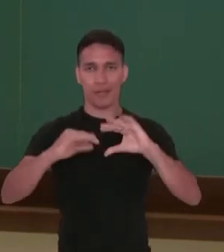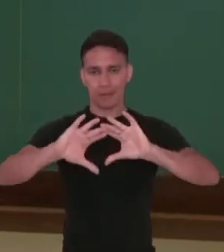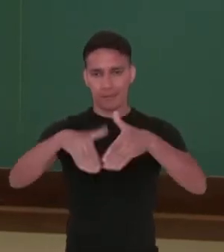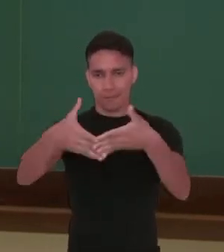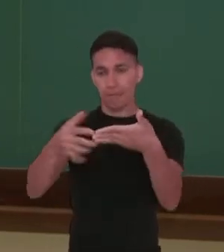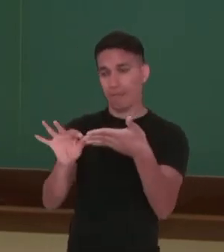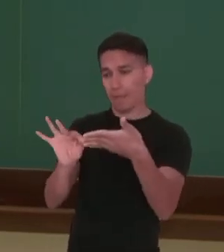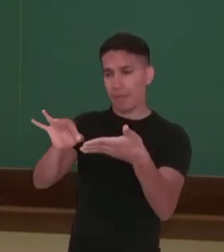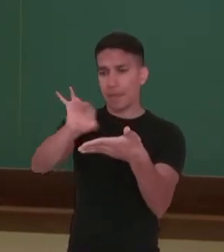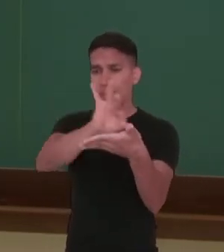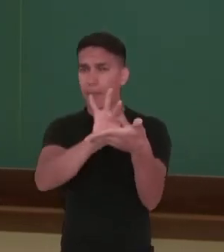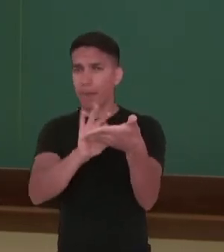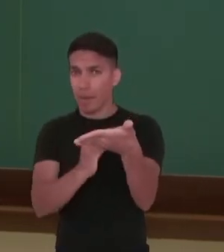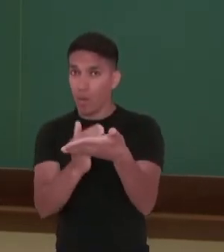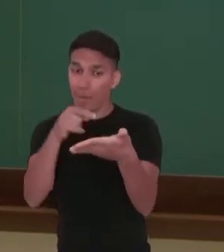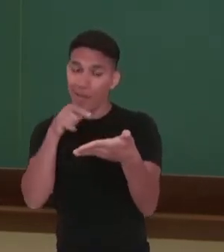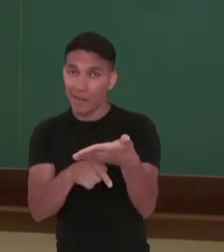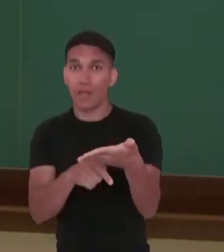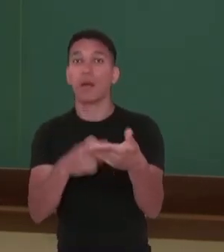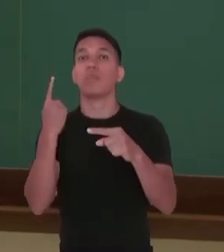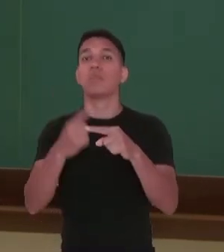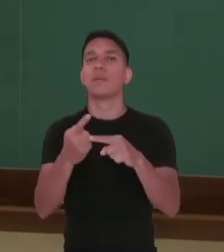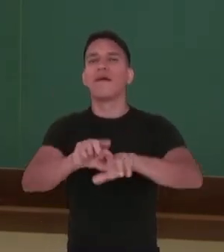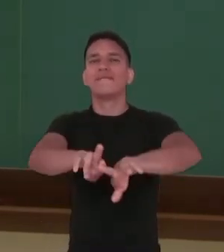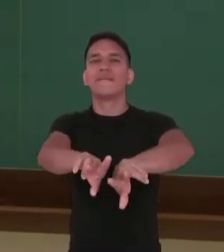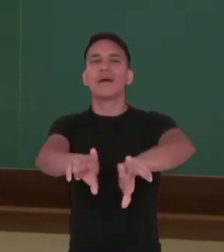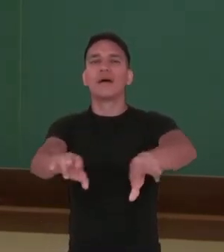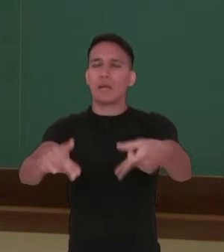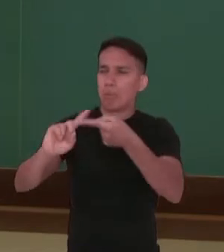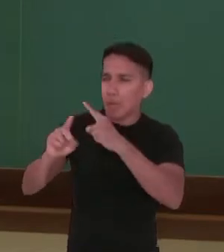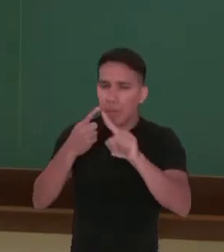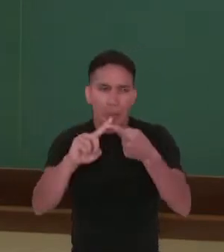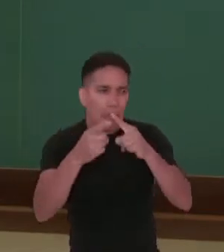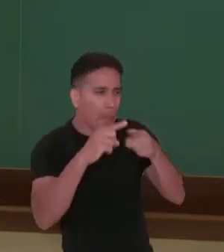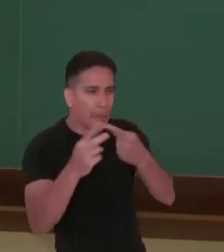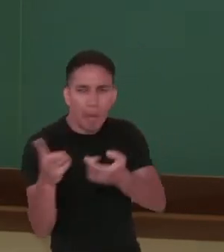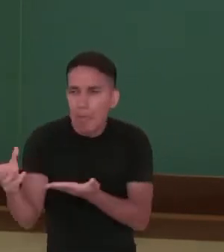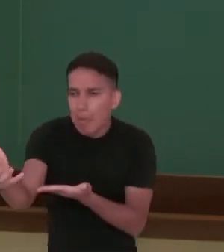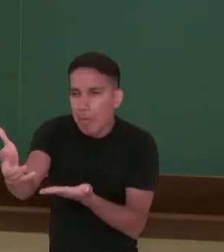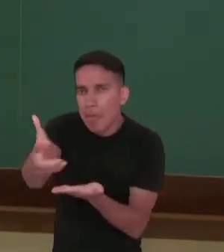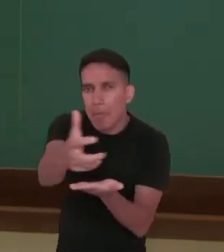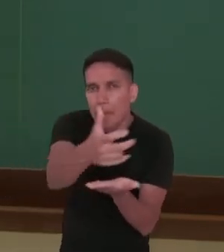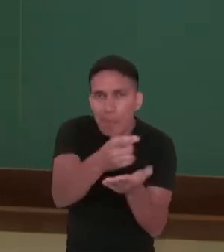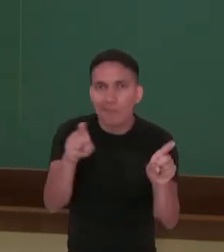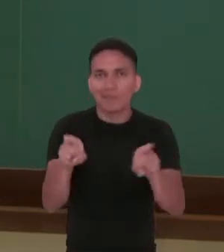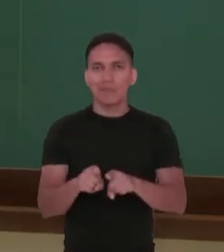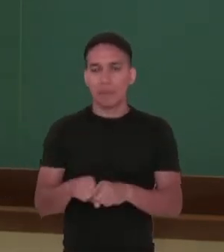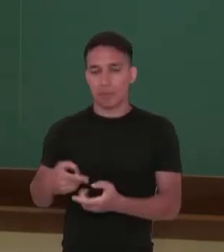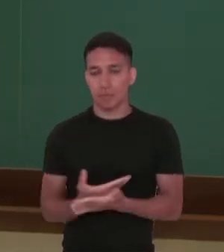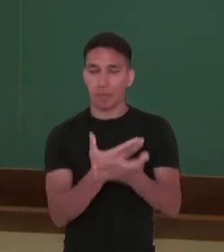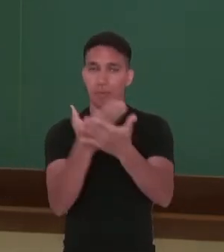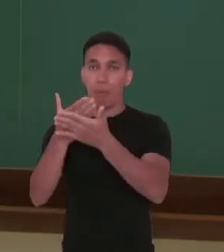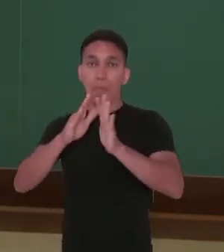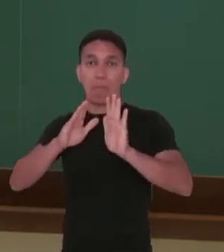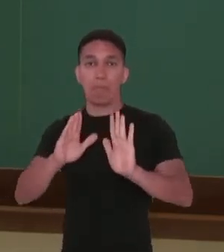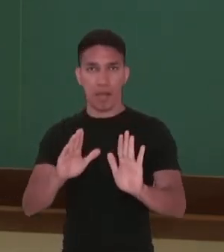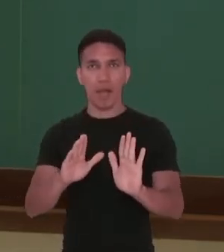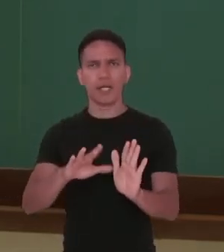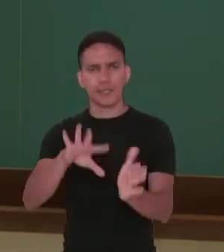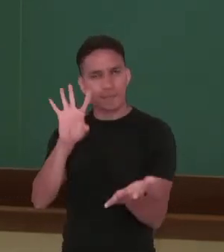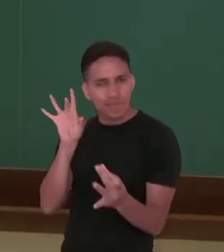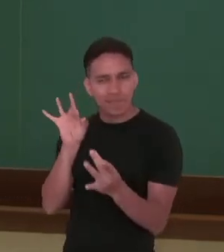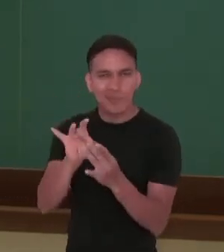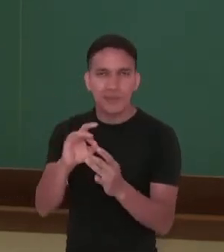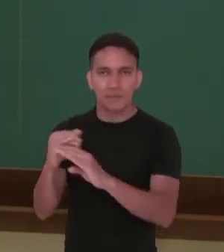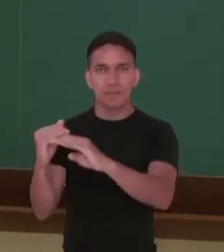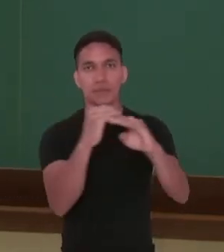ele parte por vastos cálculos, estudos, mas ela acaba tendo uma linguagem específica dela